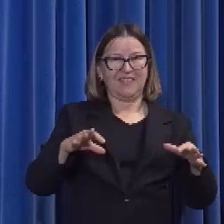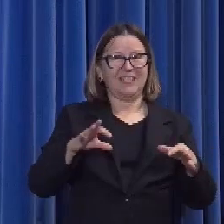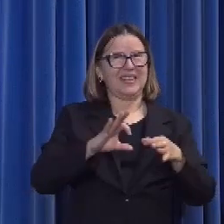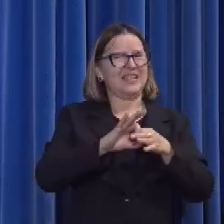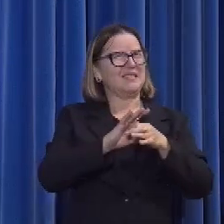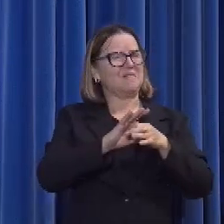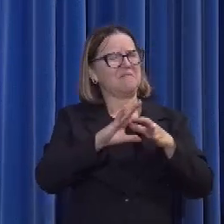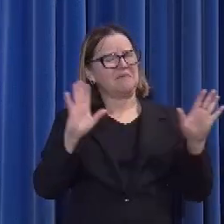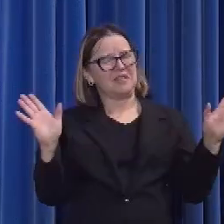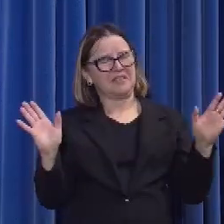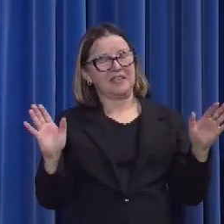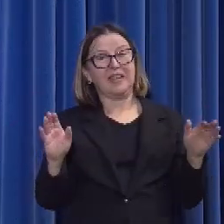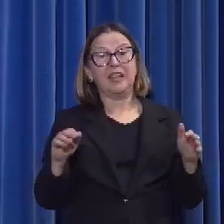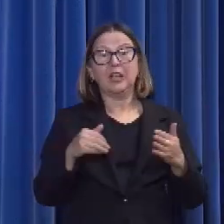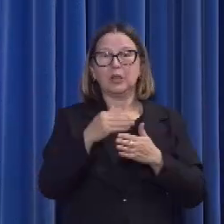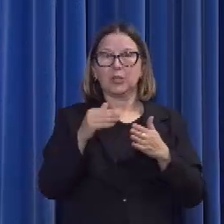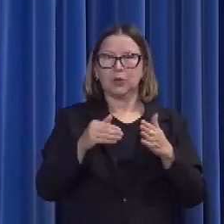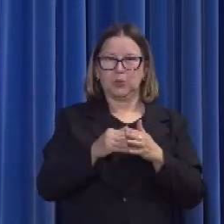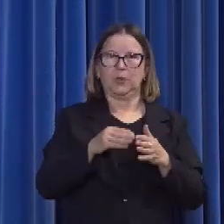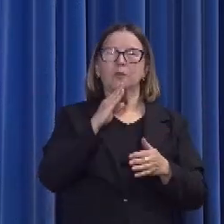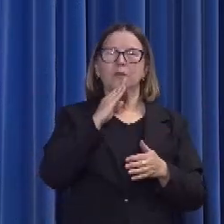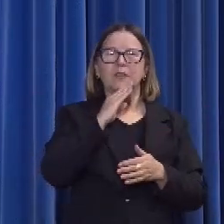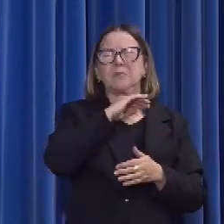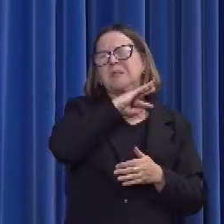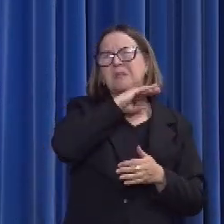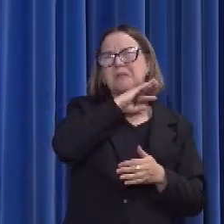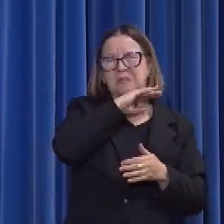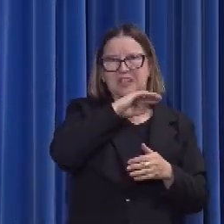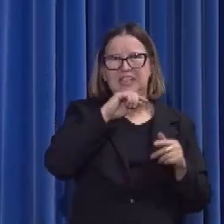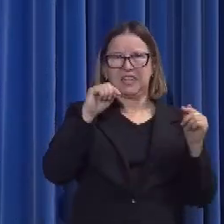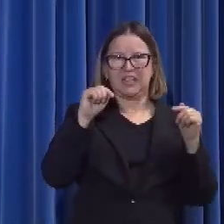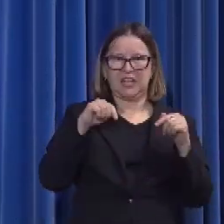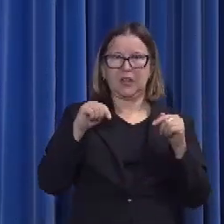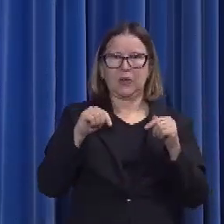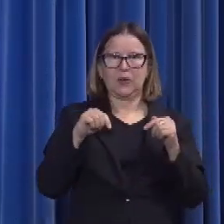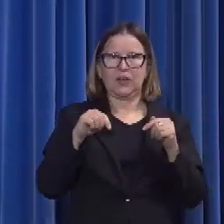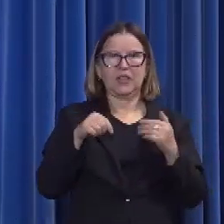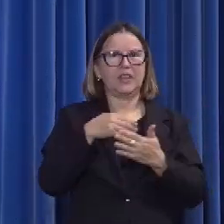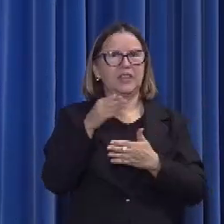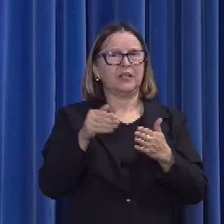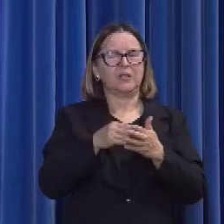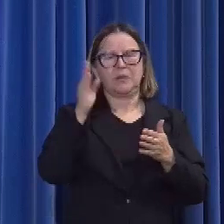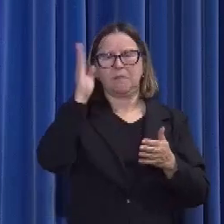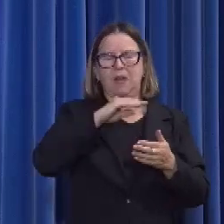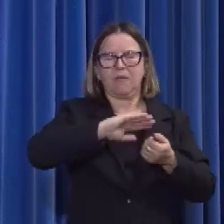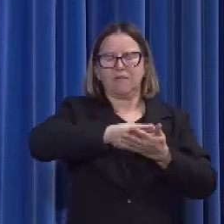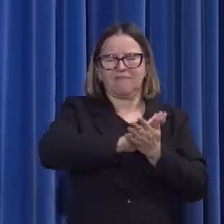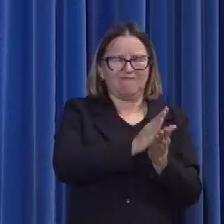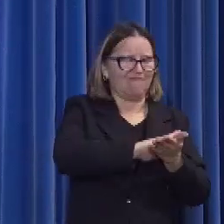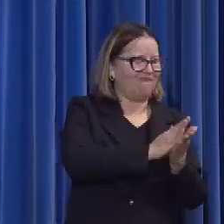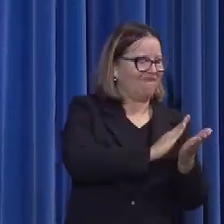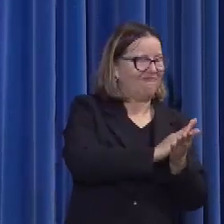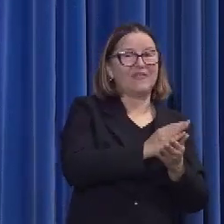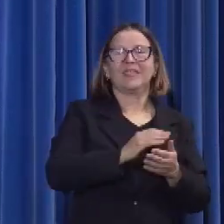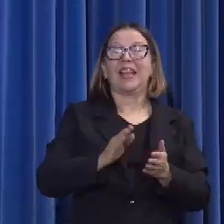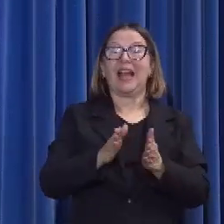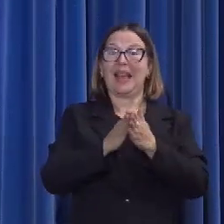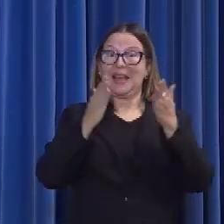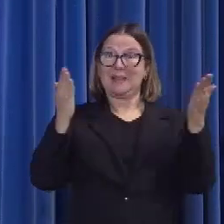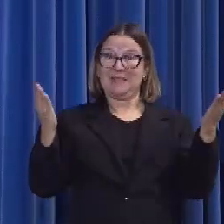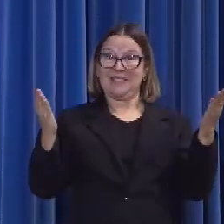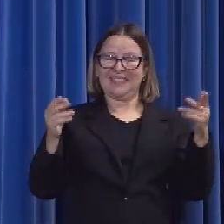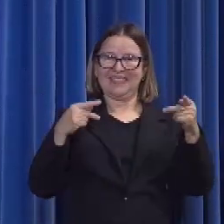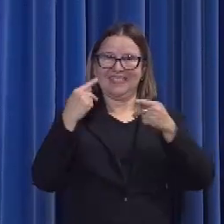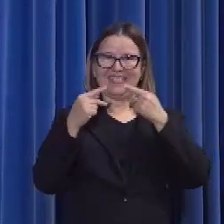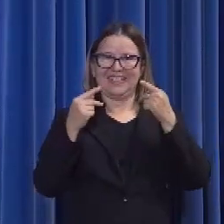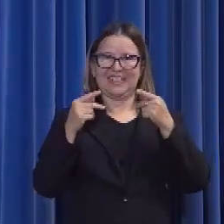que conhecemos agora e todo mal presente na criação será extirpado. Tudo. A Bíblia diz que